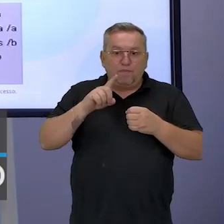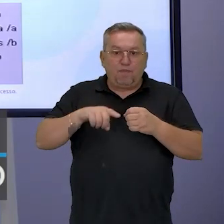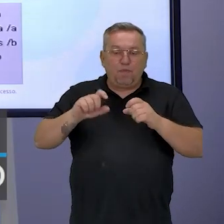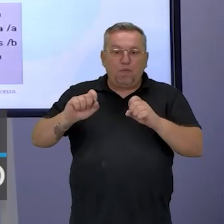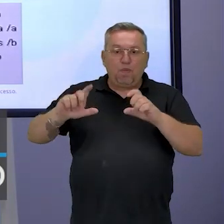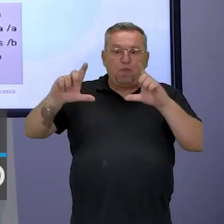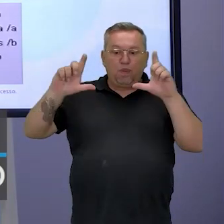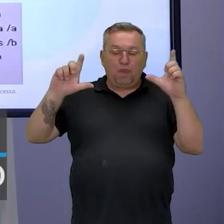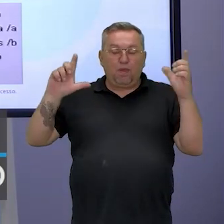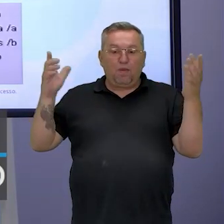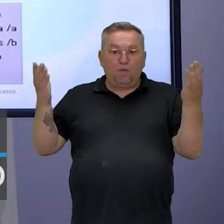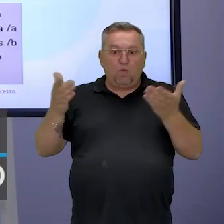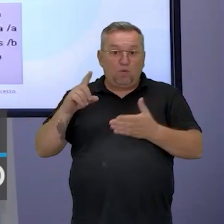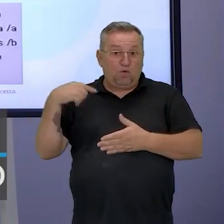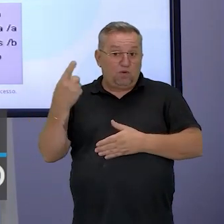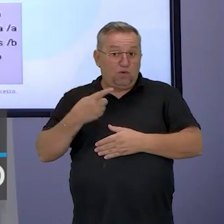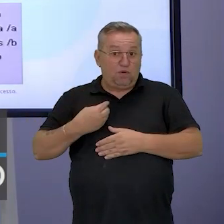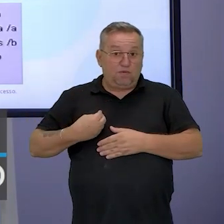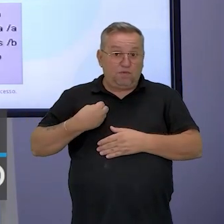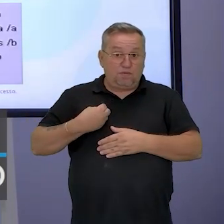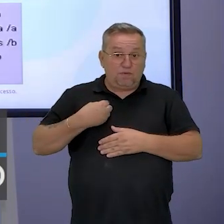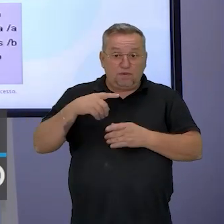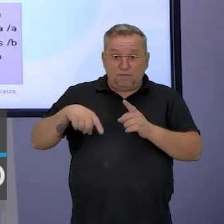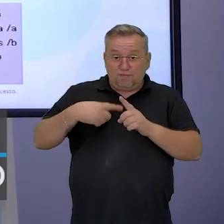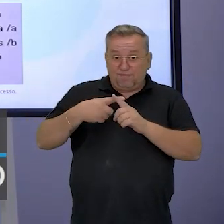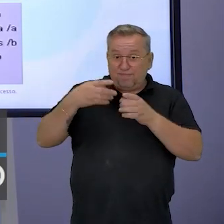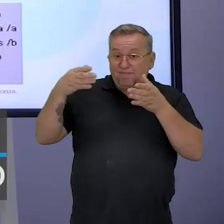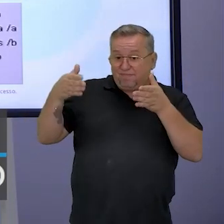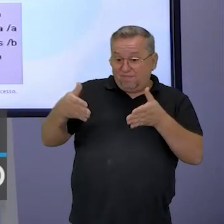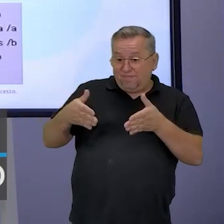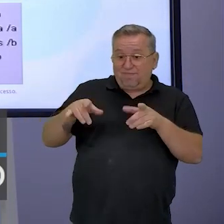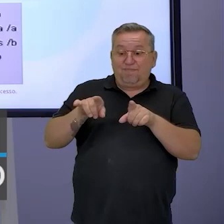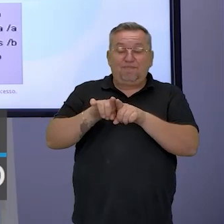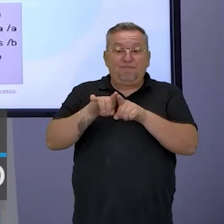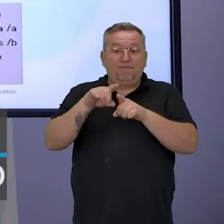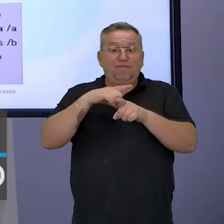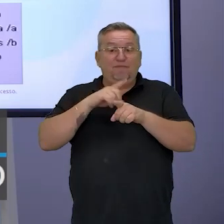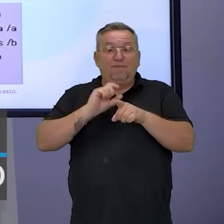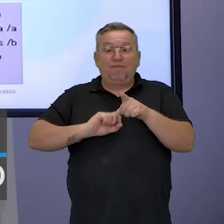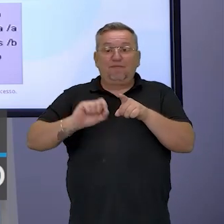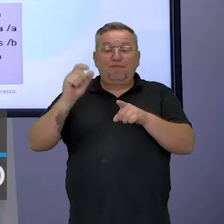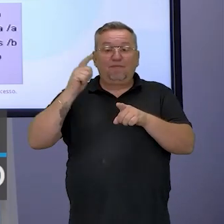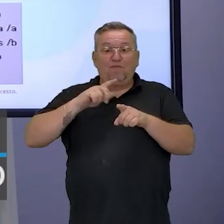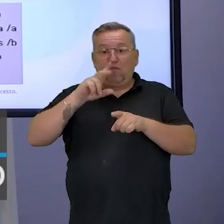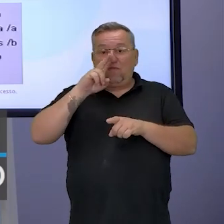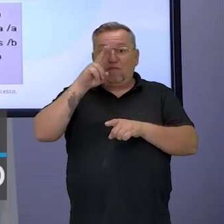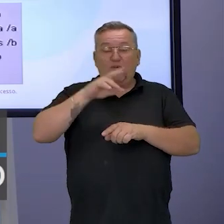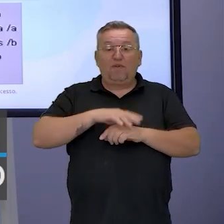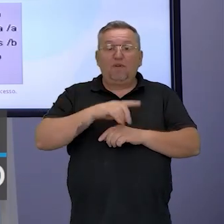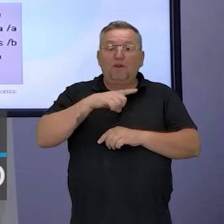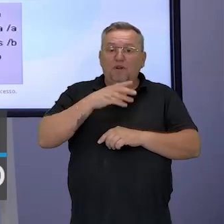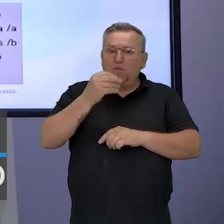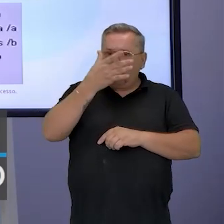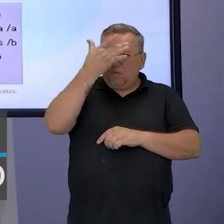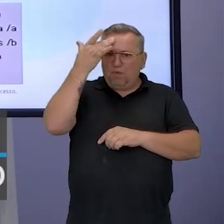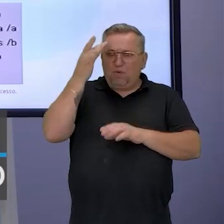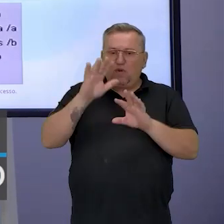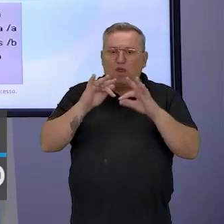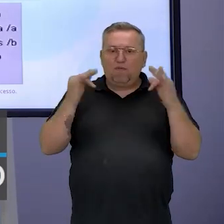nós vivemos hoje e que cada vez mais se concentra e tende a se intensificar. Tem muita gente na família, né,